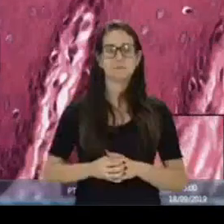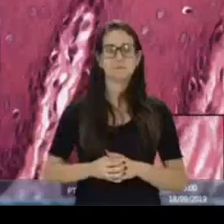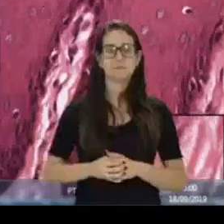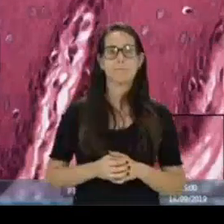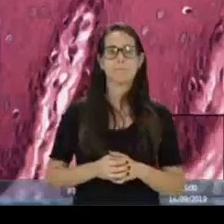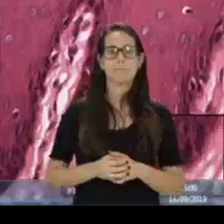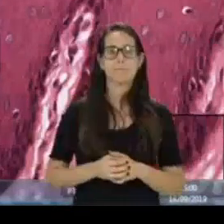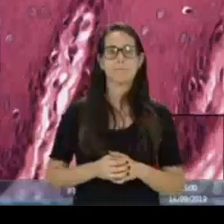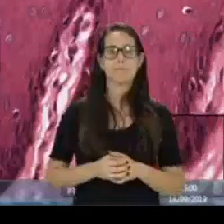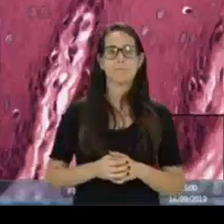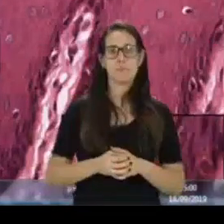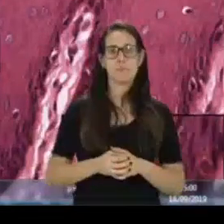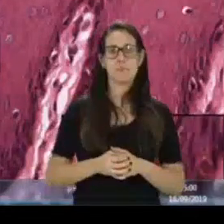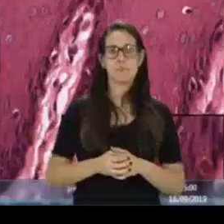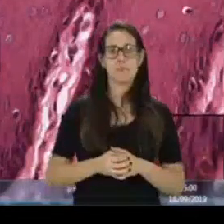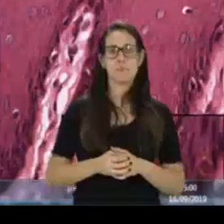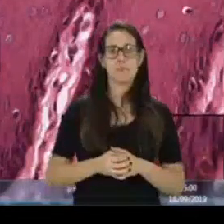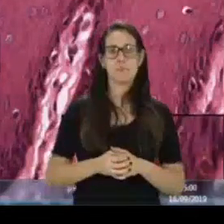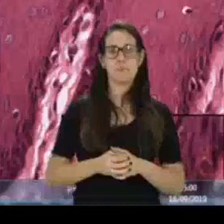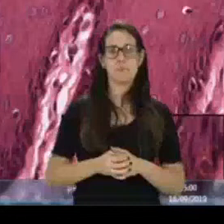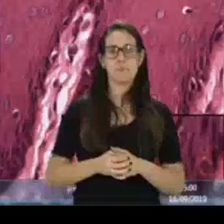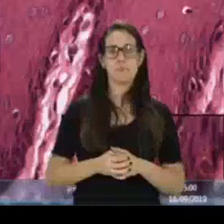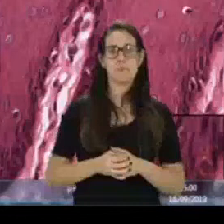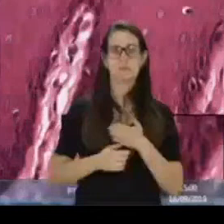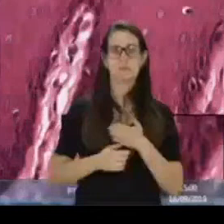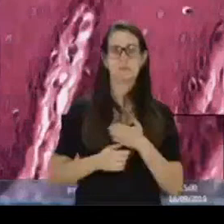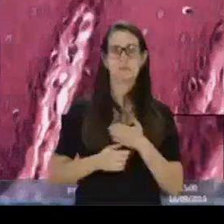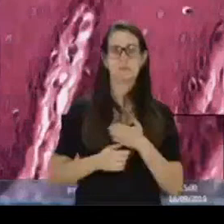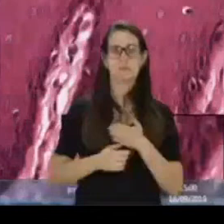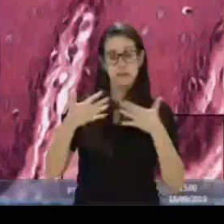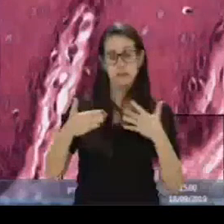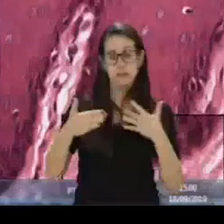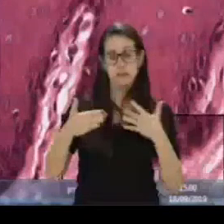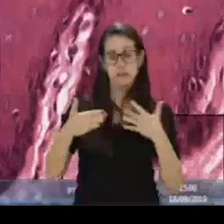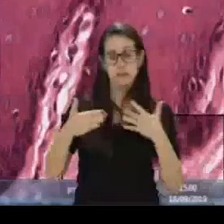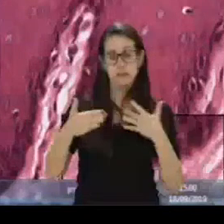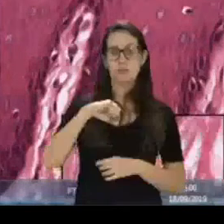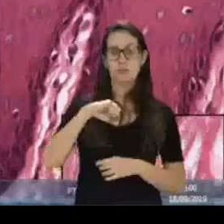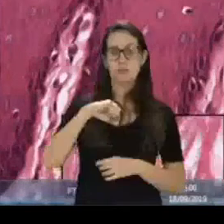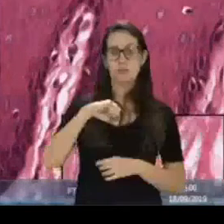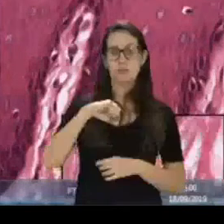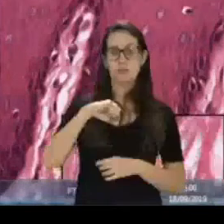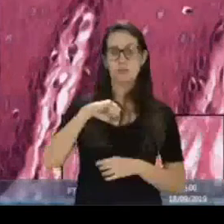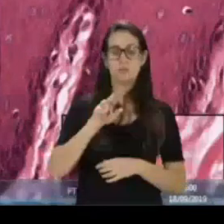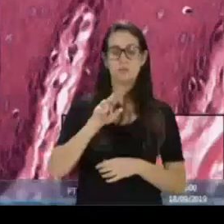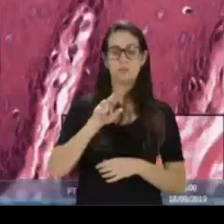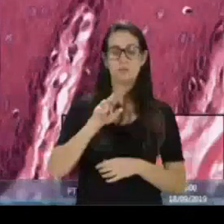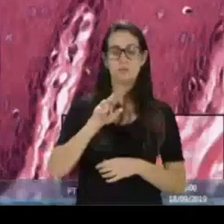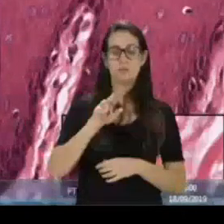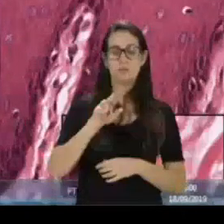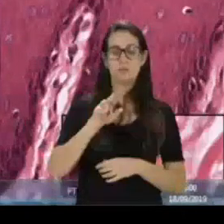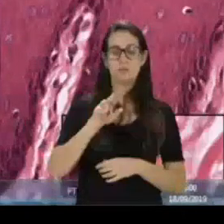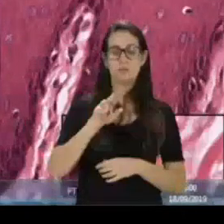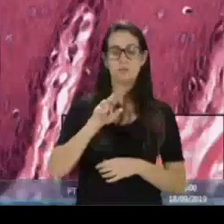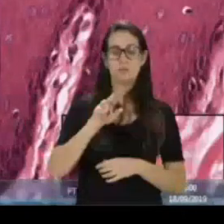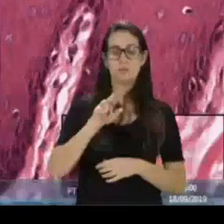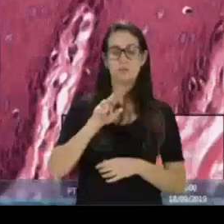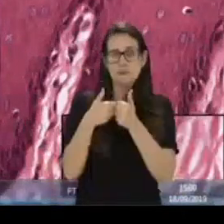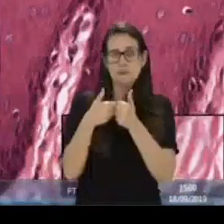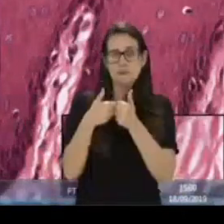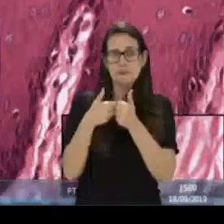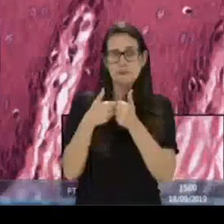a formação da lâmina própria, que são tecidos conjuntivos. Então, aqui aderido, bem próximo à finalização